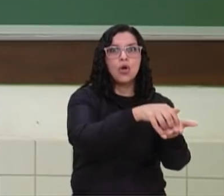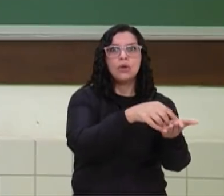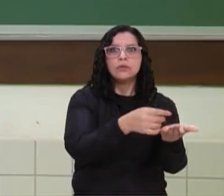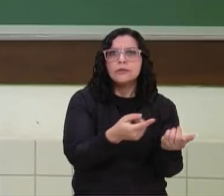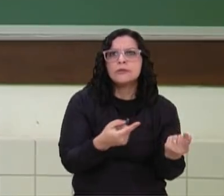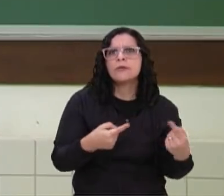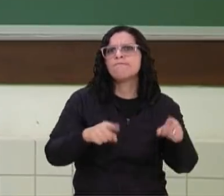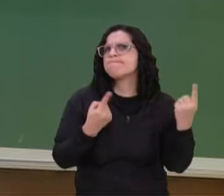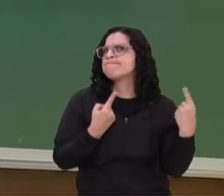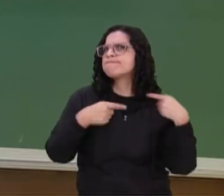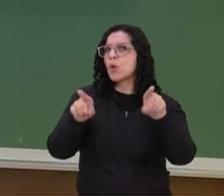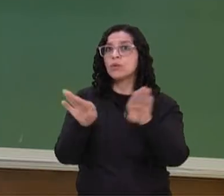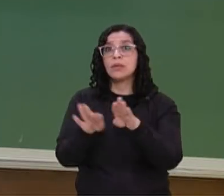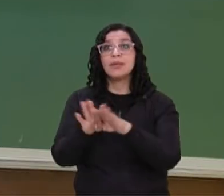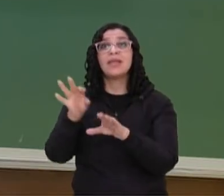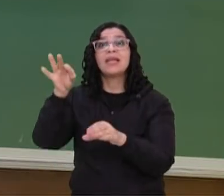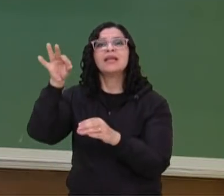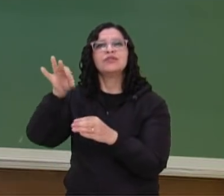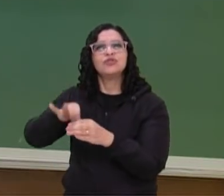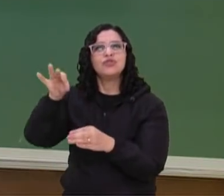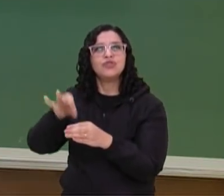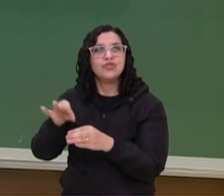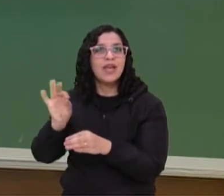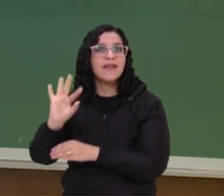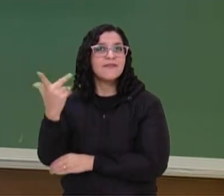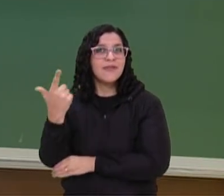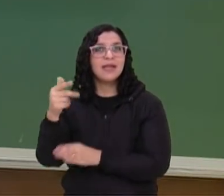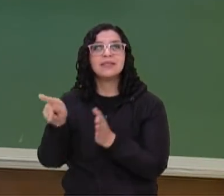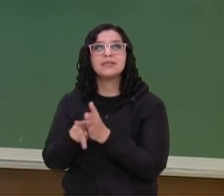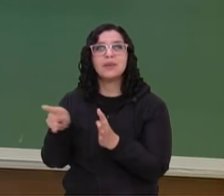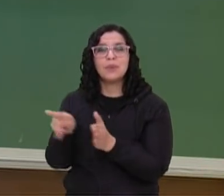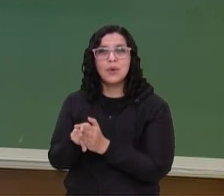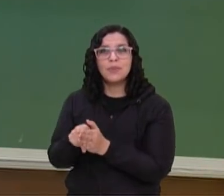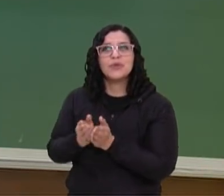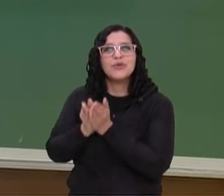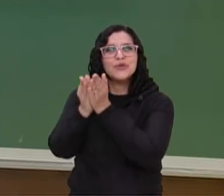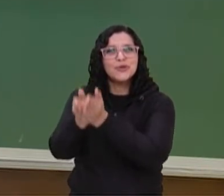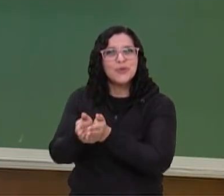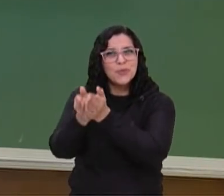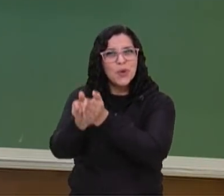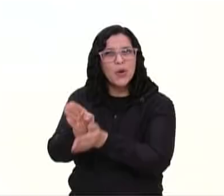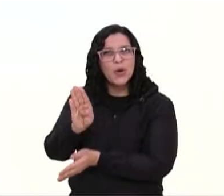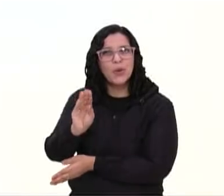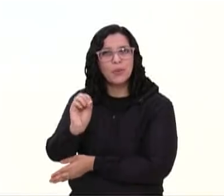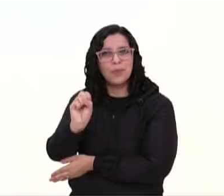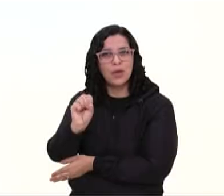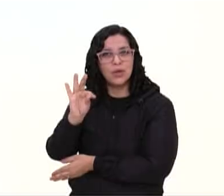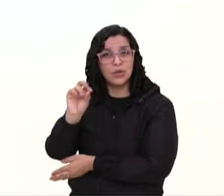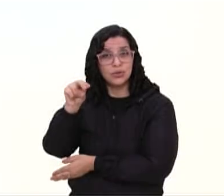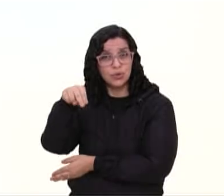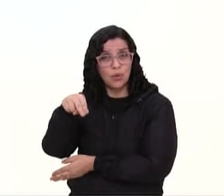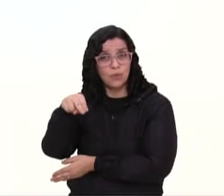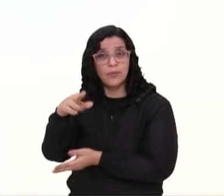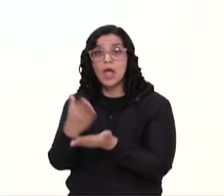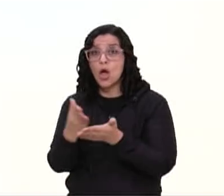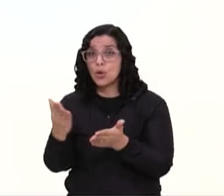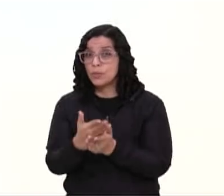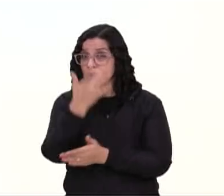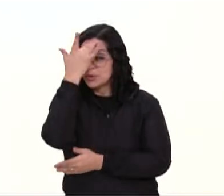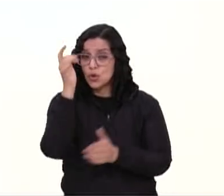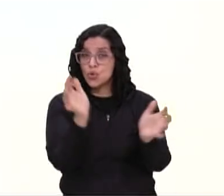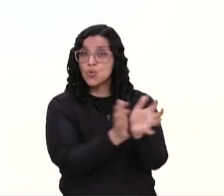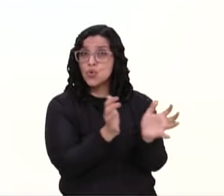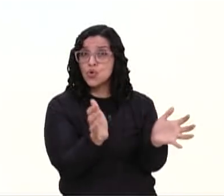Festa do Chá do Porto de Boston, Boston Tea Party, em que um grupo de colonos, chamados Filhos da